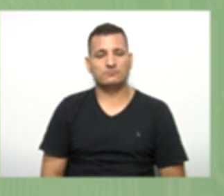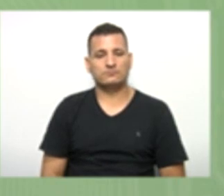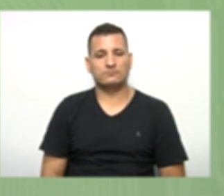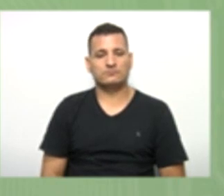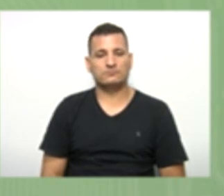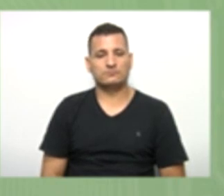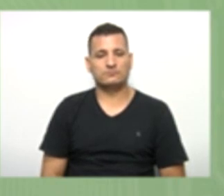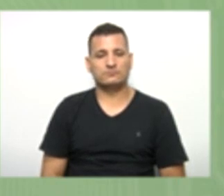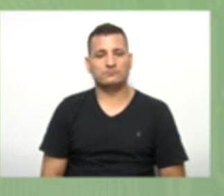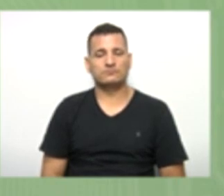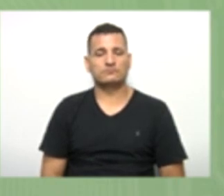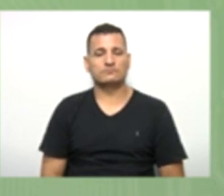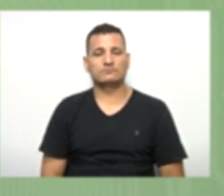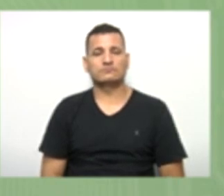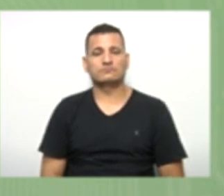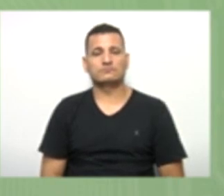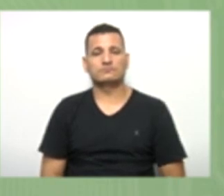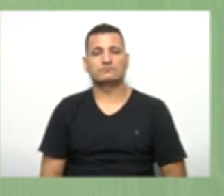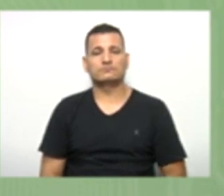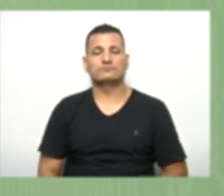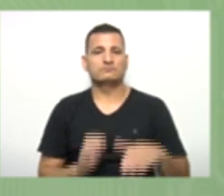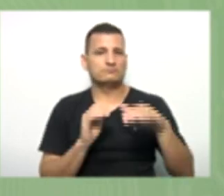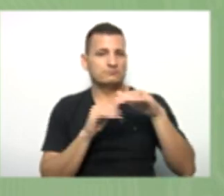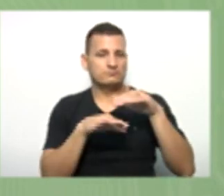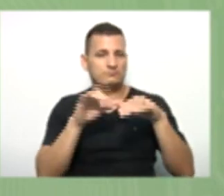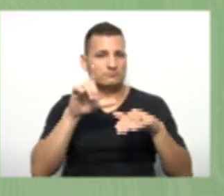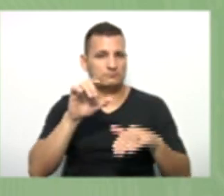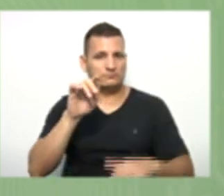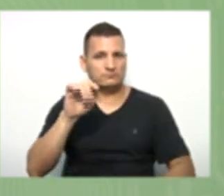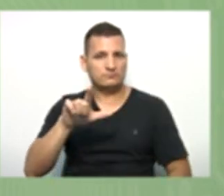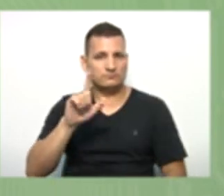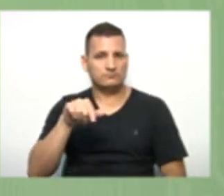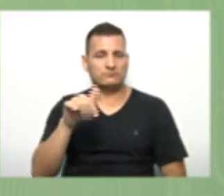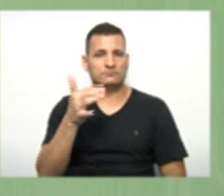Disse que a reserva legal é 10%.